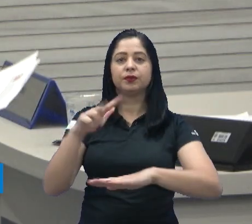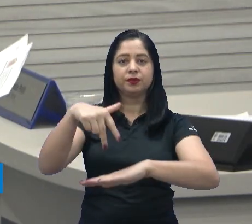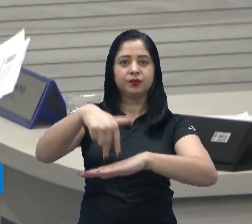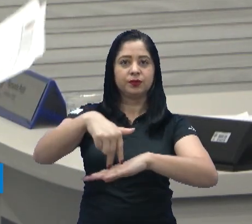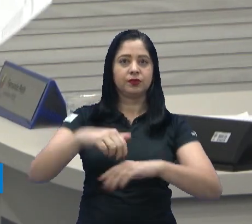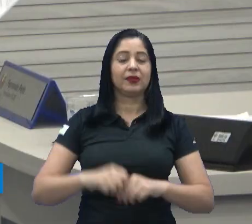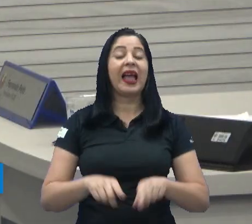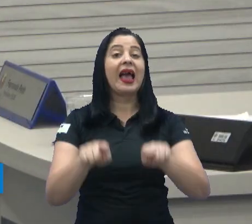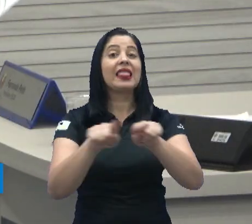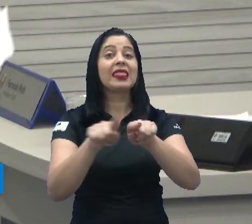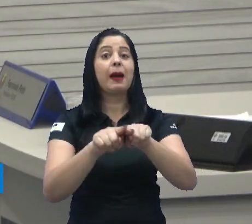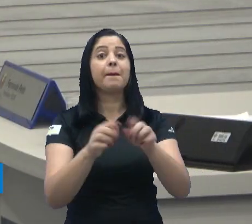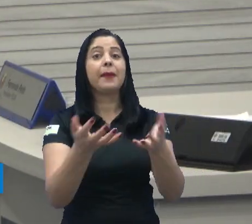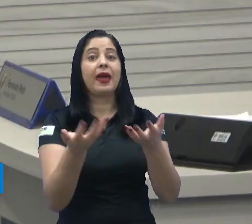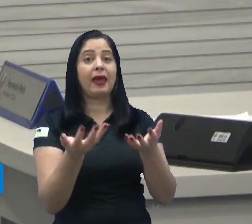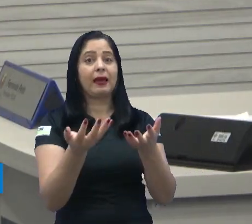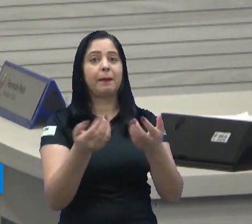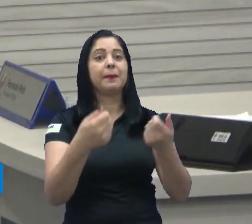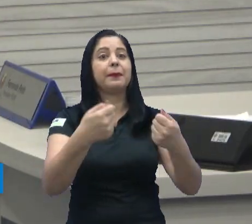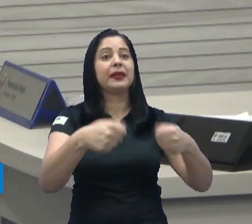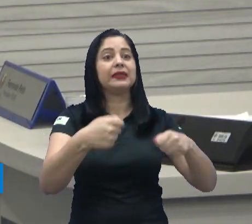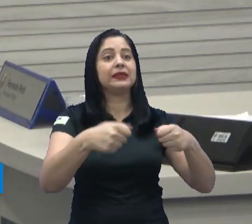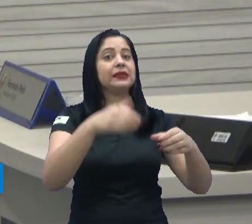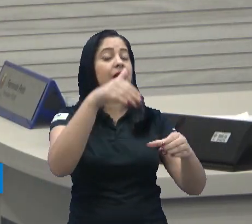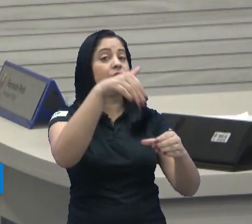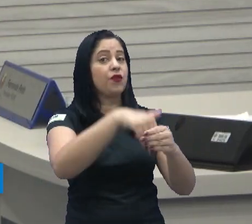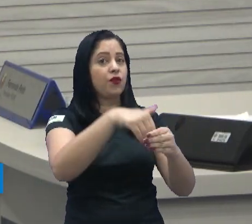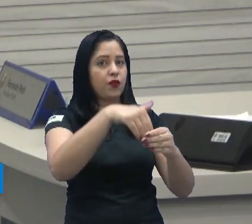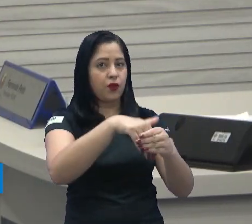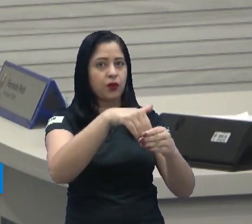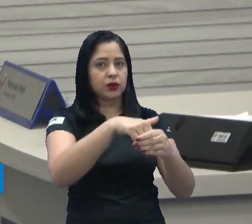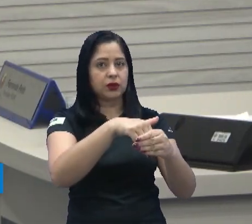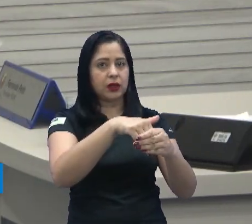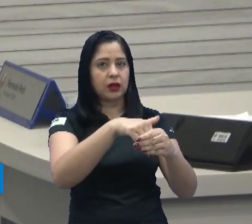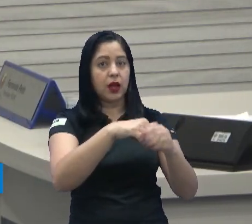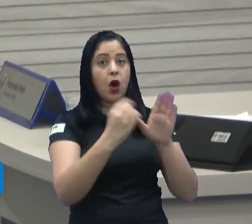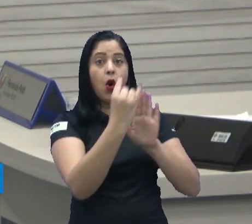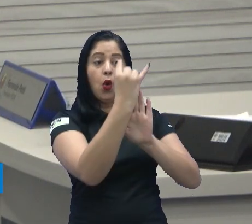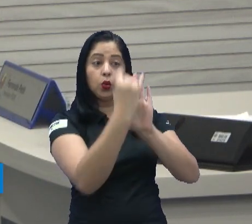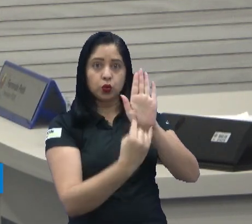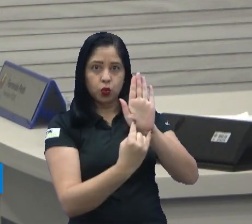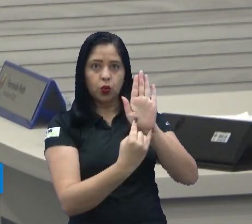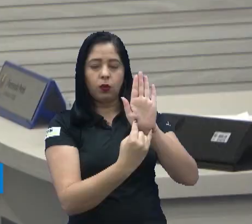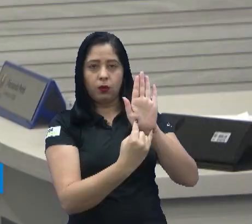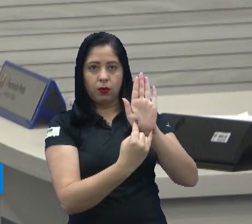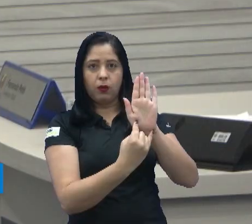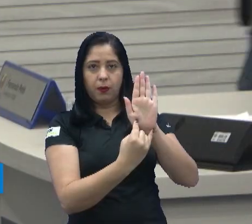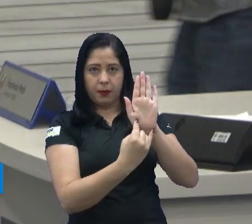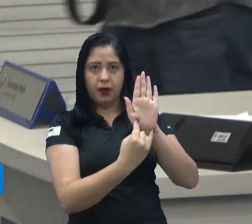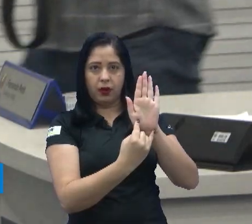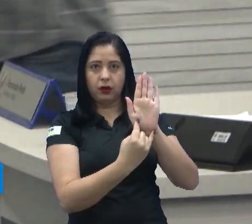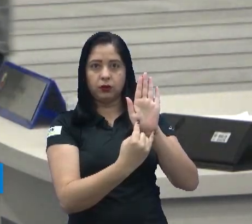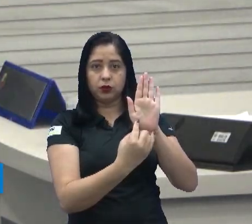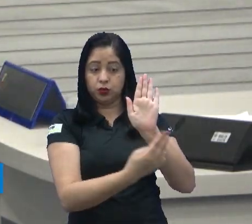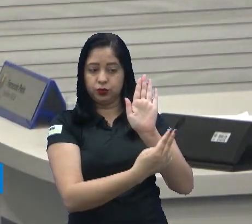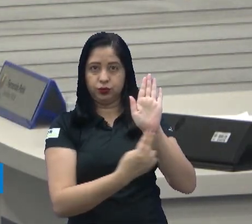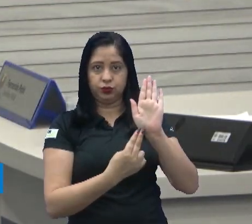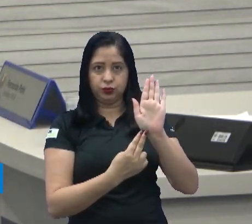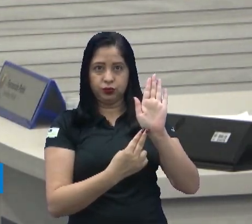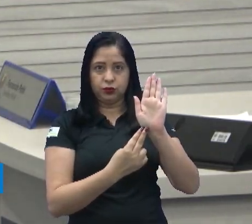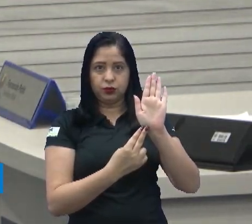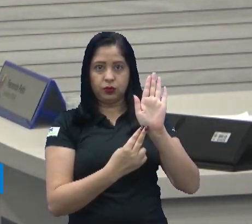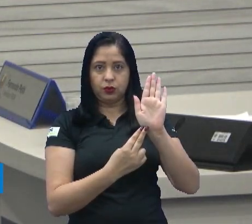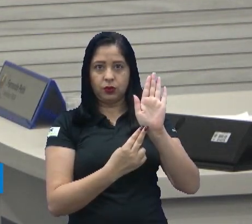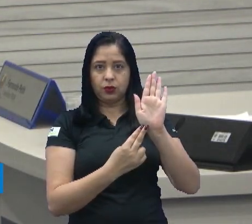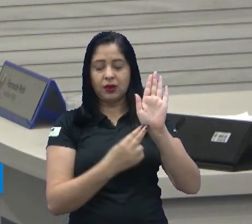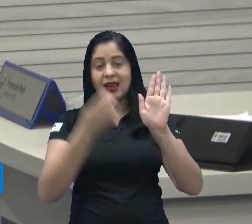Destacar também que nós votaremos, também tem o documento feito pelo o nobre vereador Sena,